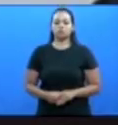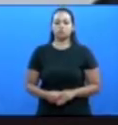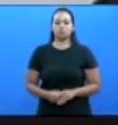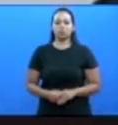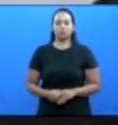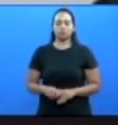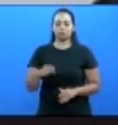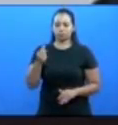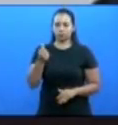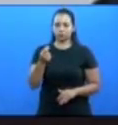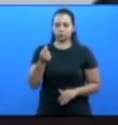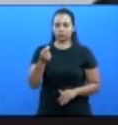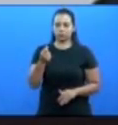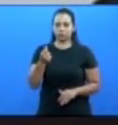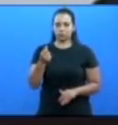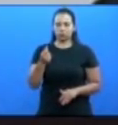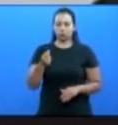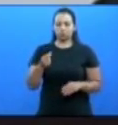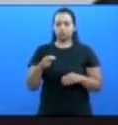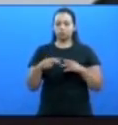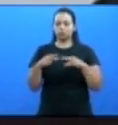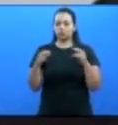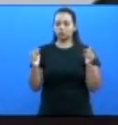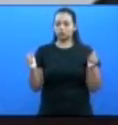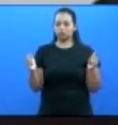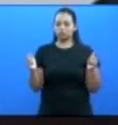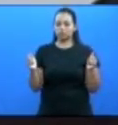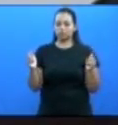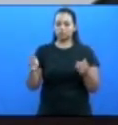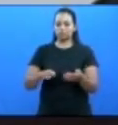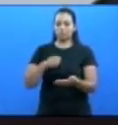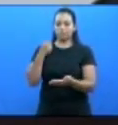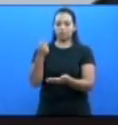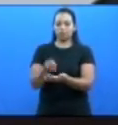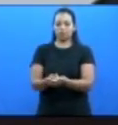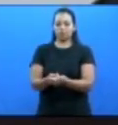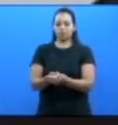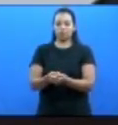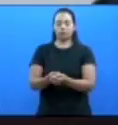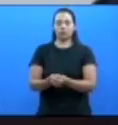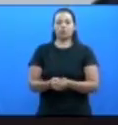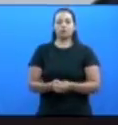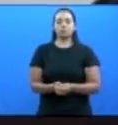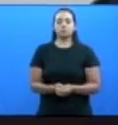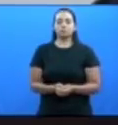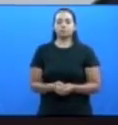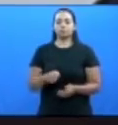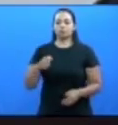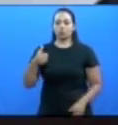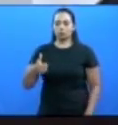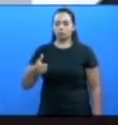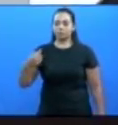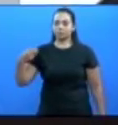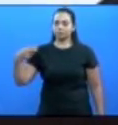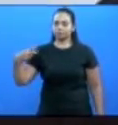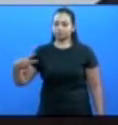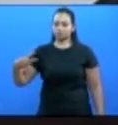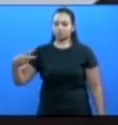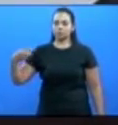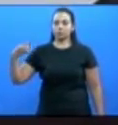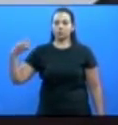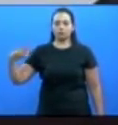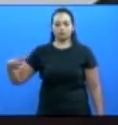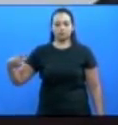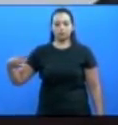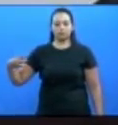de Finanças e Orçamento. Depois dessas, votaremos o grupo 2, 3, 4 e 5,